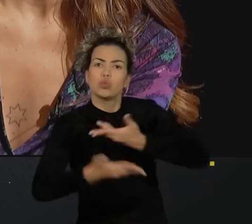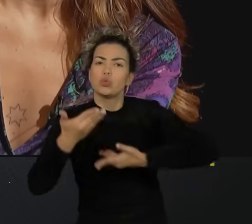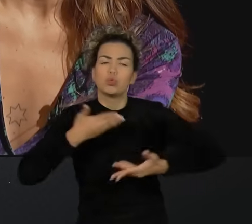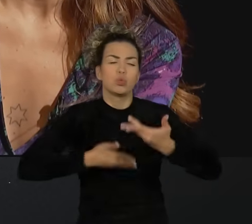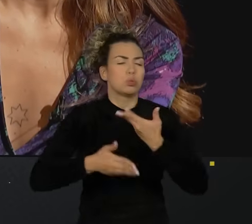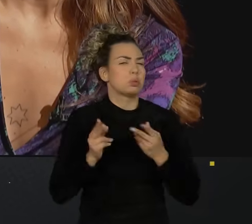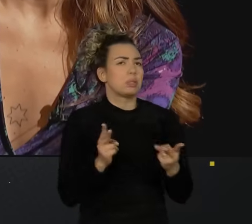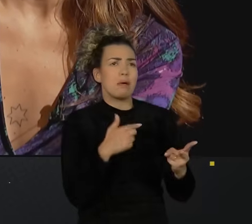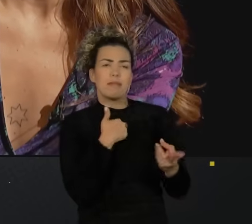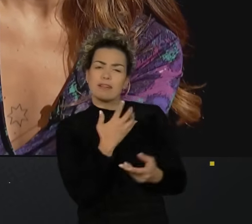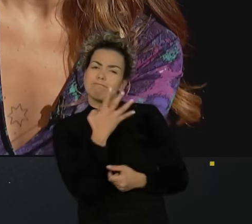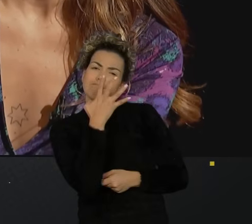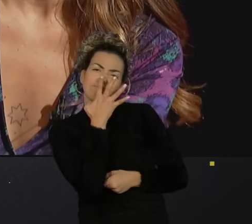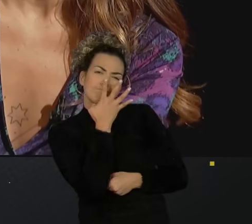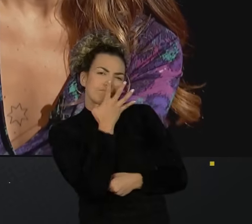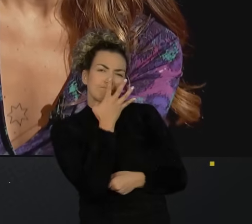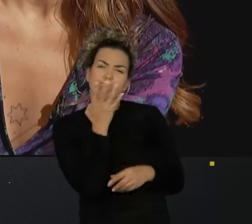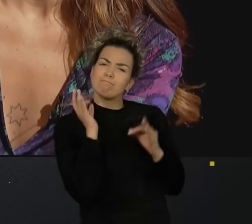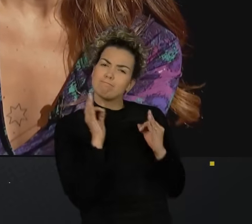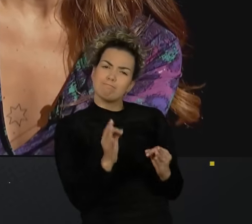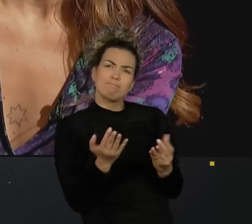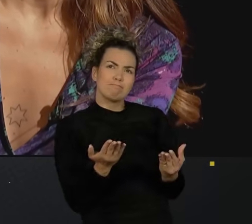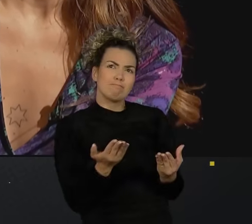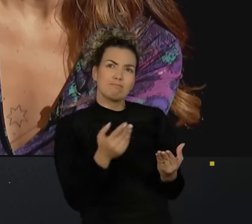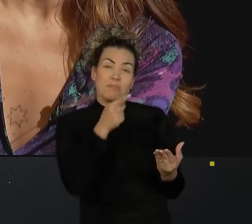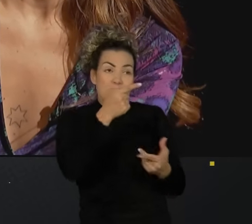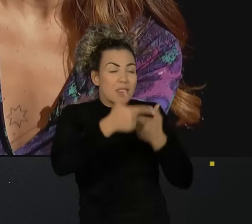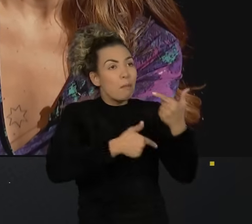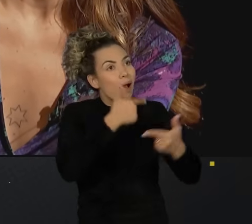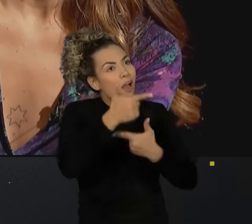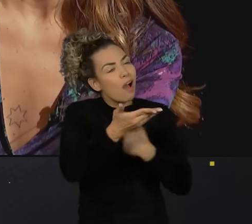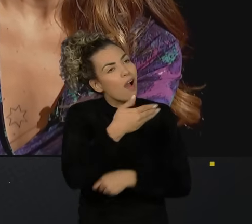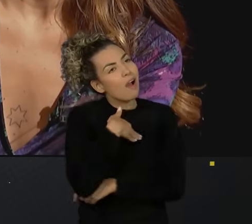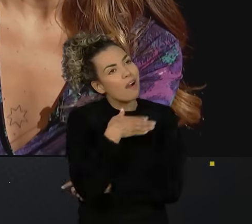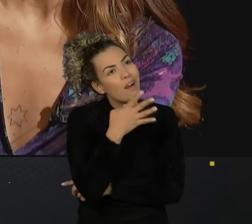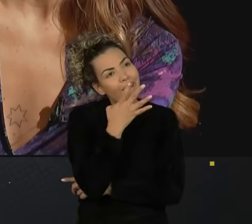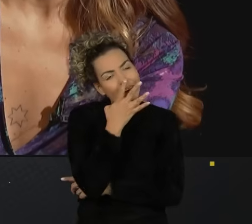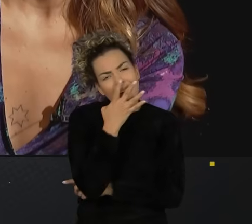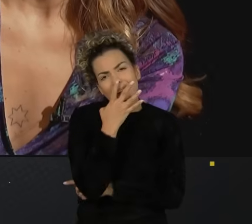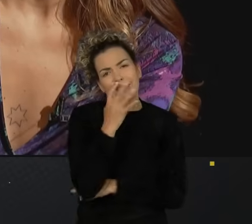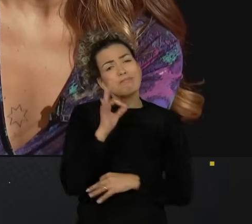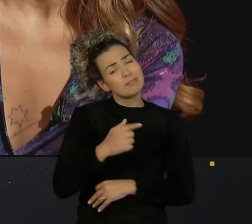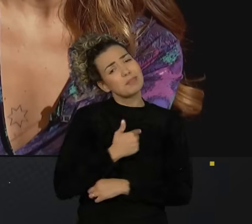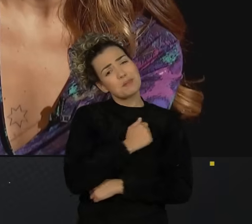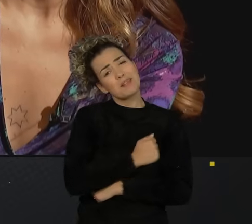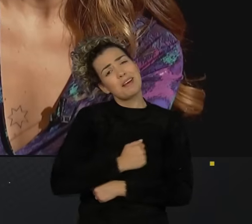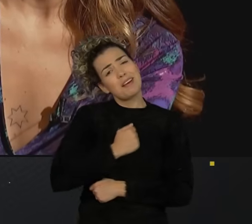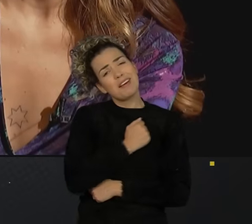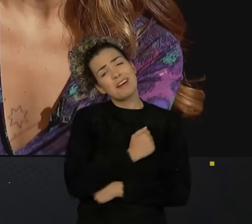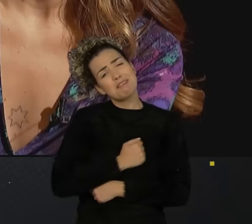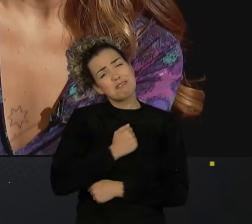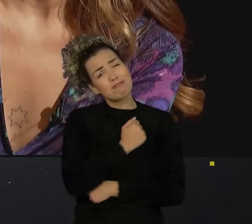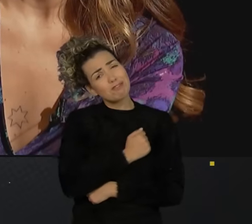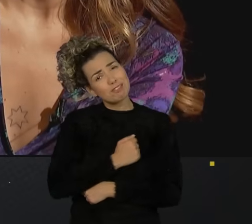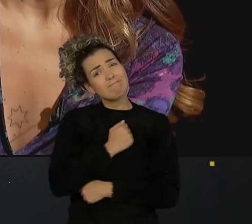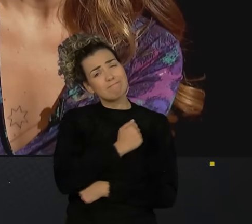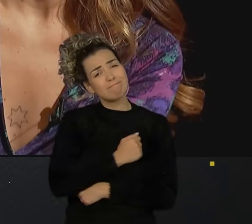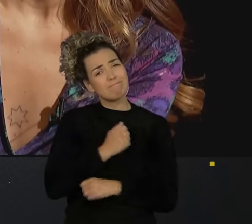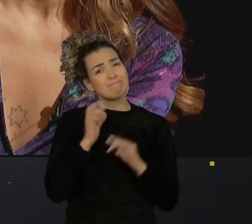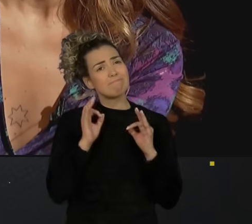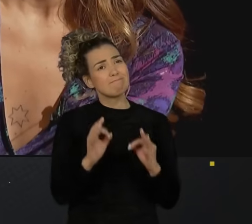É admirável te ver trabalhando de perto. Eu tenho saudade de dividir